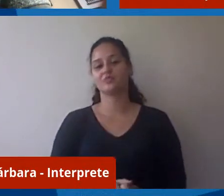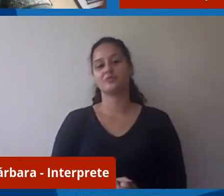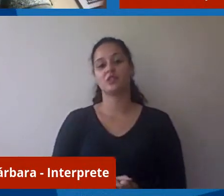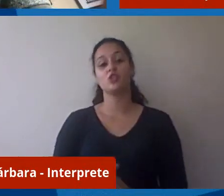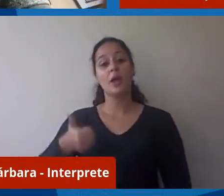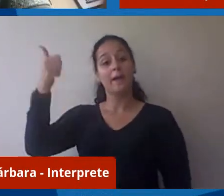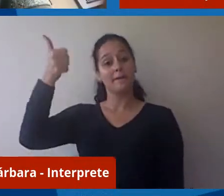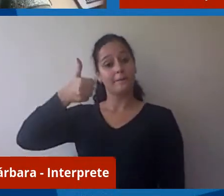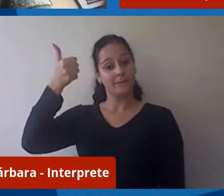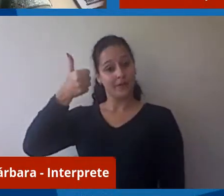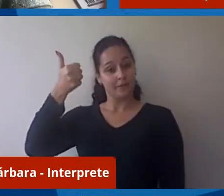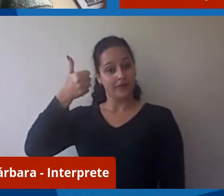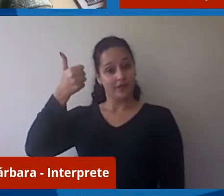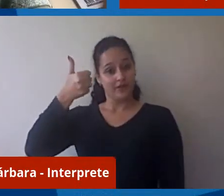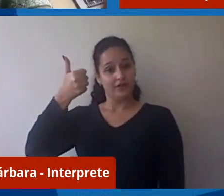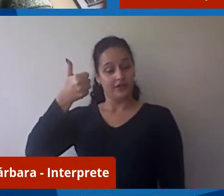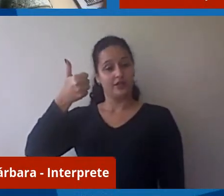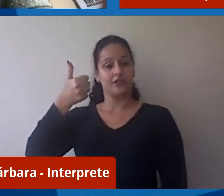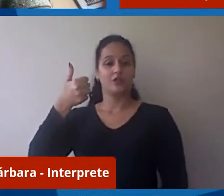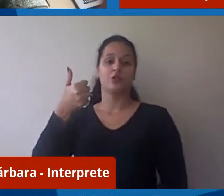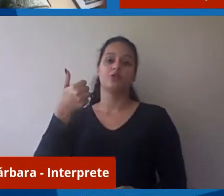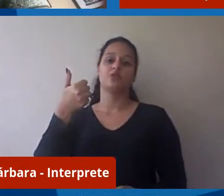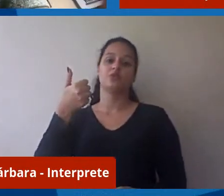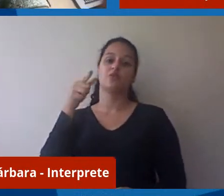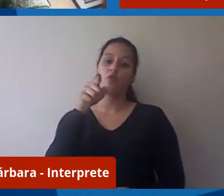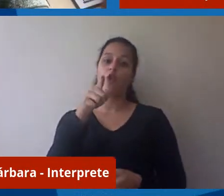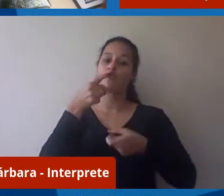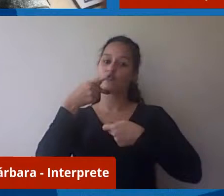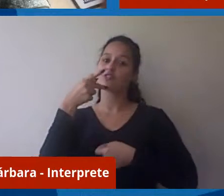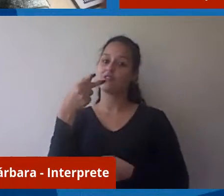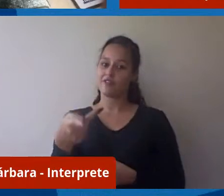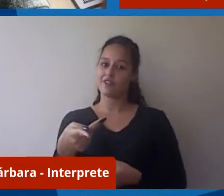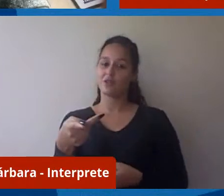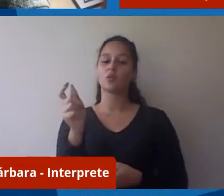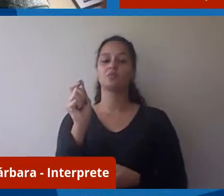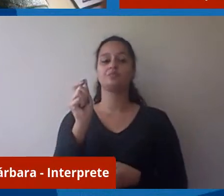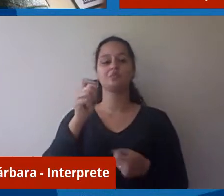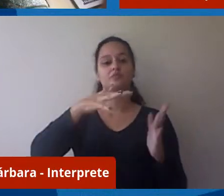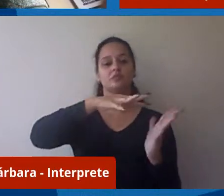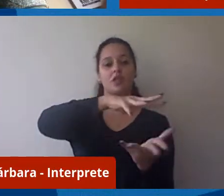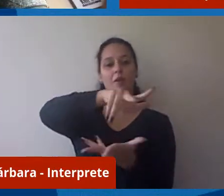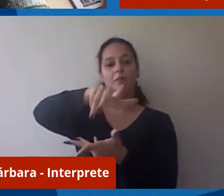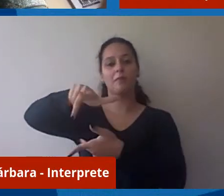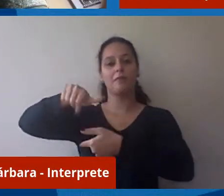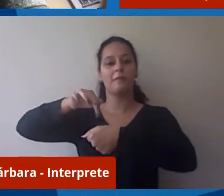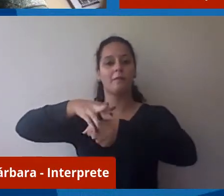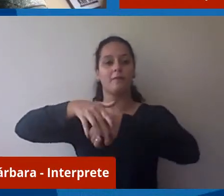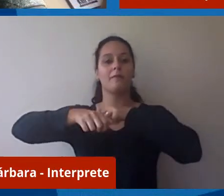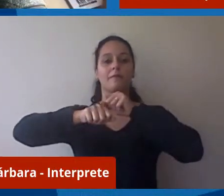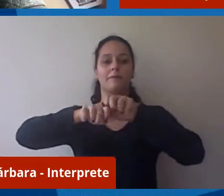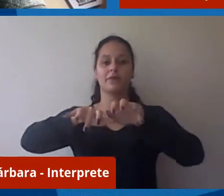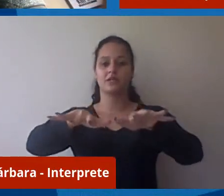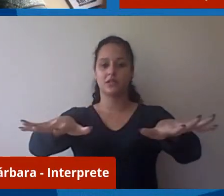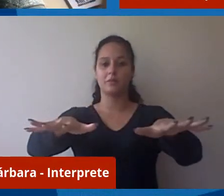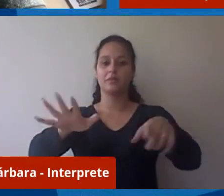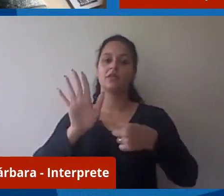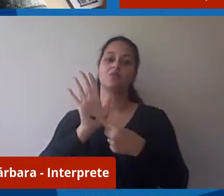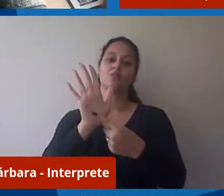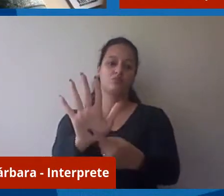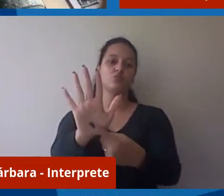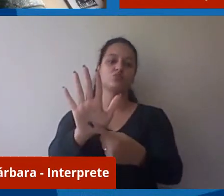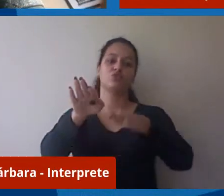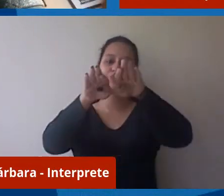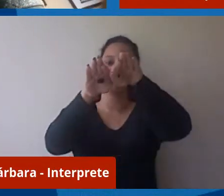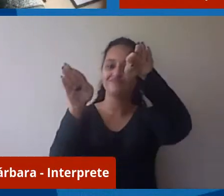Primeiro, o senhor coloca muito bem como a pandemia escancarou as nossas desigualdades e